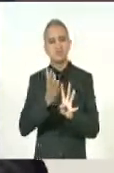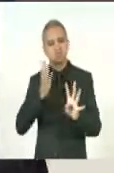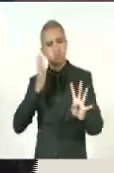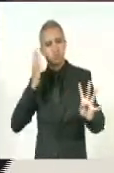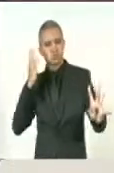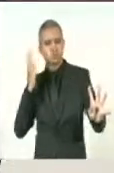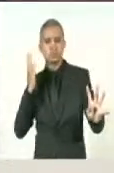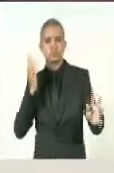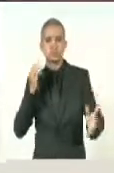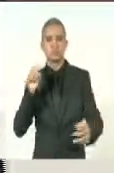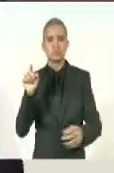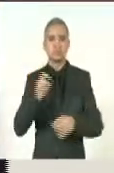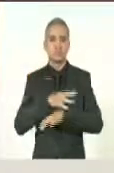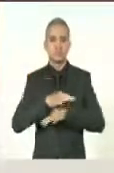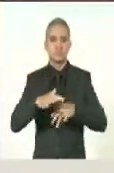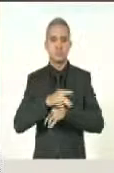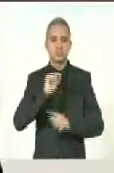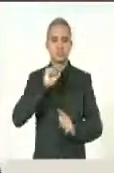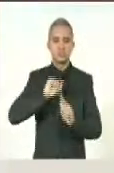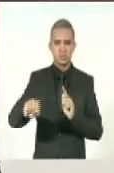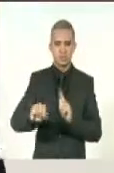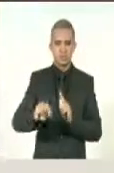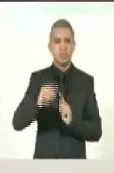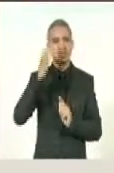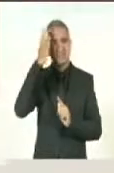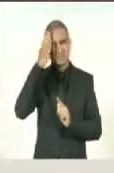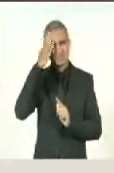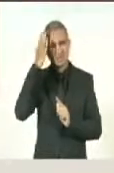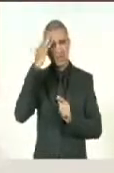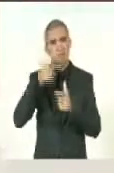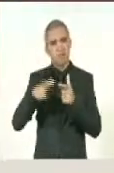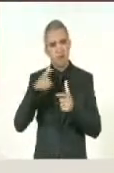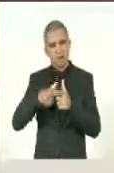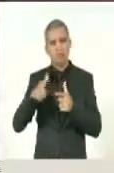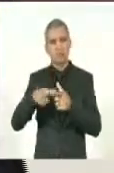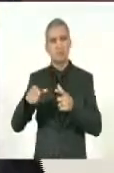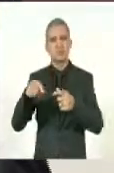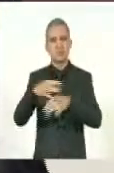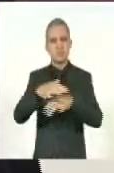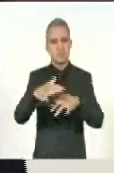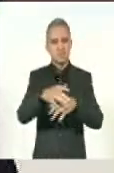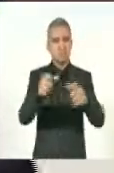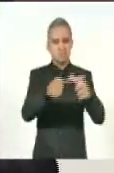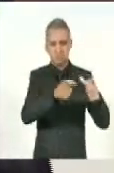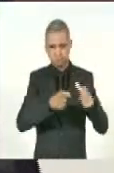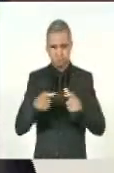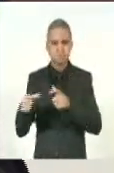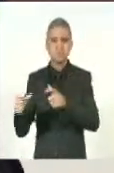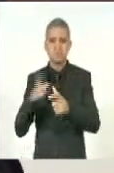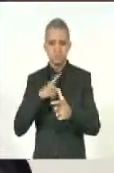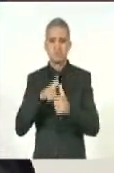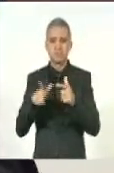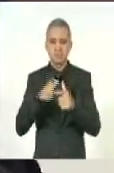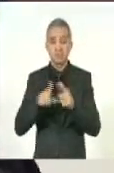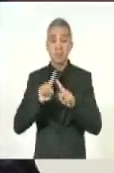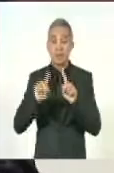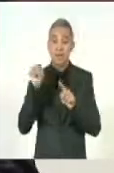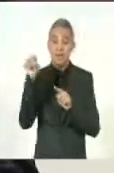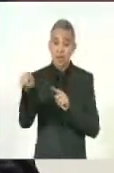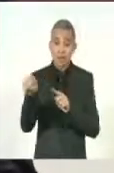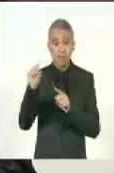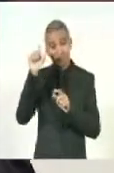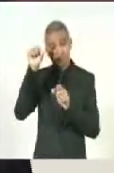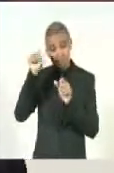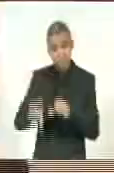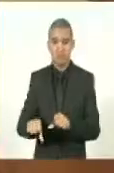na cidade, lá na cidade de Pinheiro. Isso é um problema geral de todas as cidades, mas lá o problema está concentrado pelo fato de servir para atender